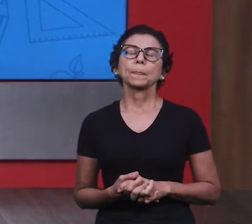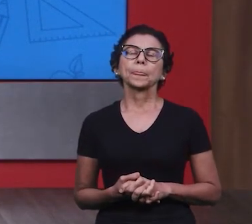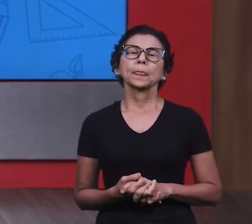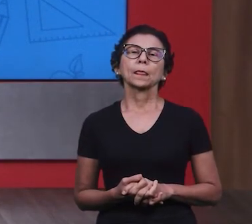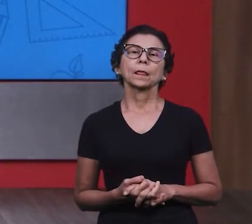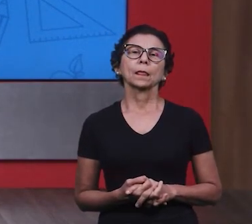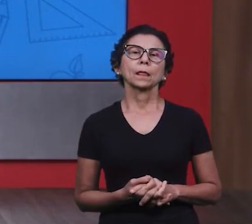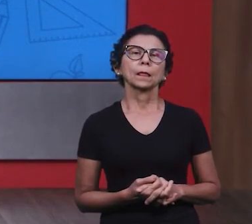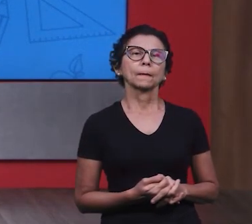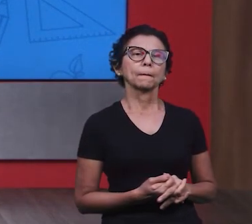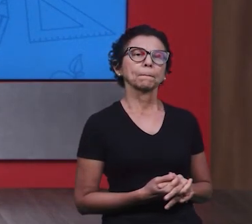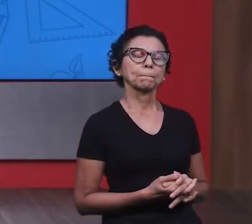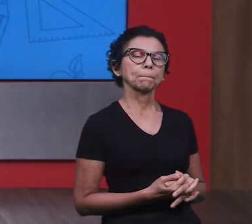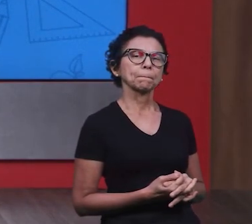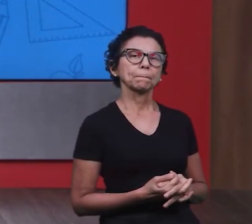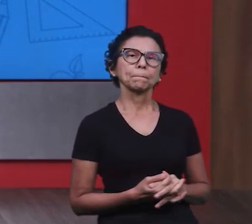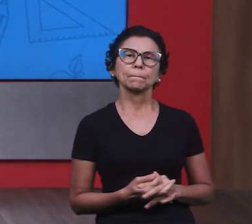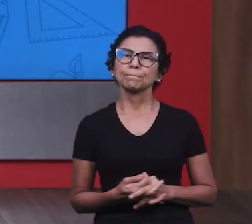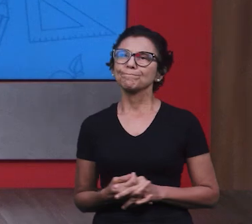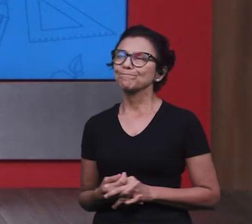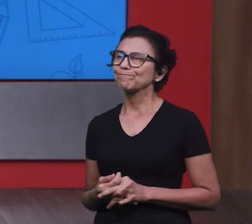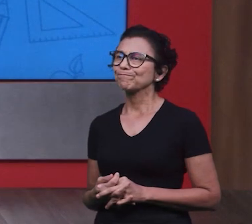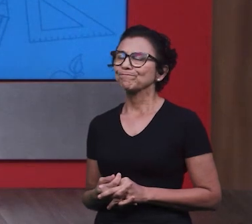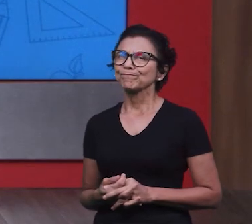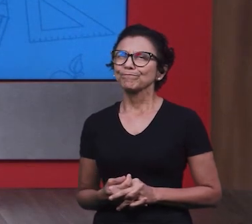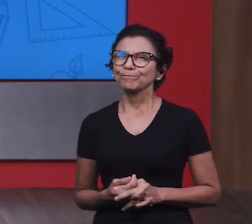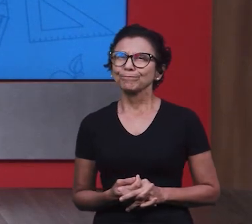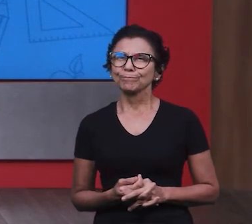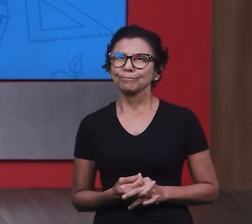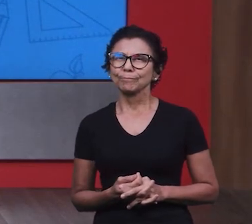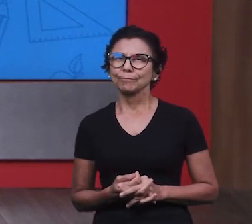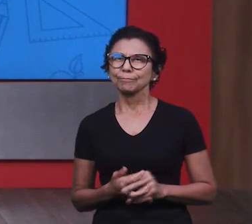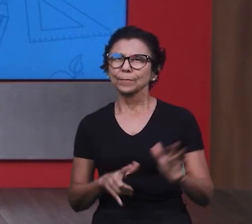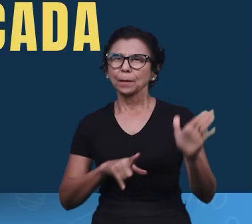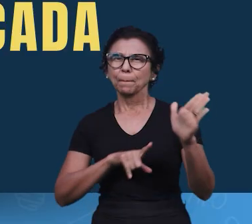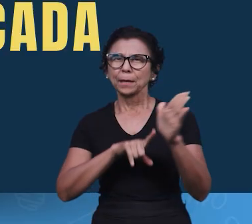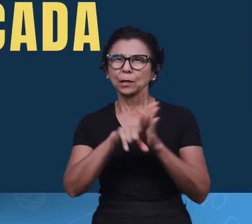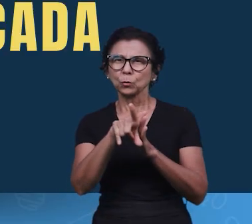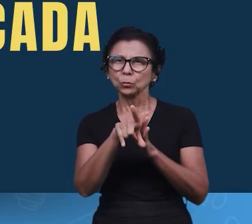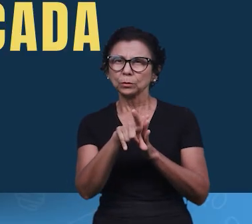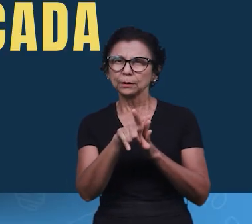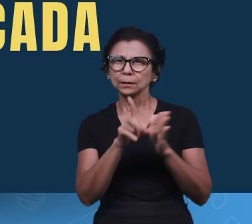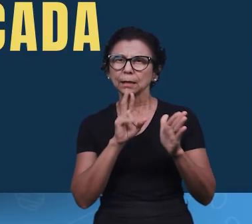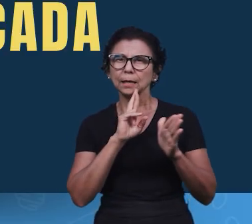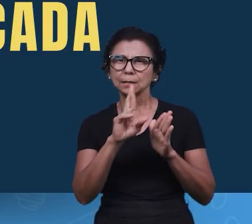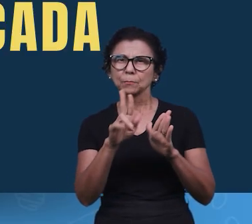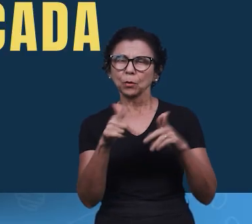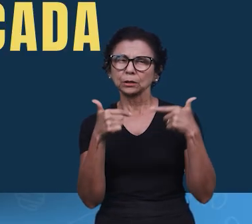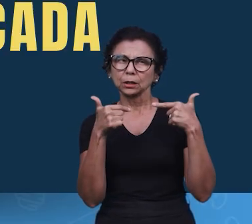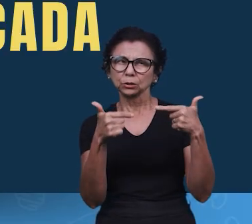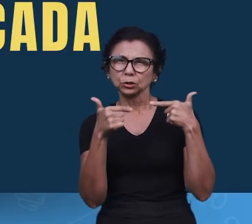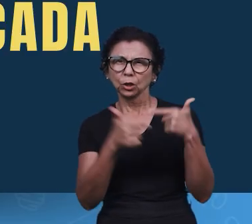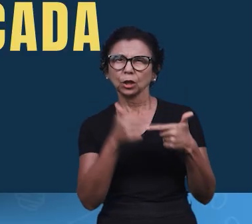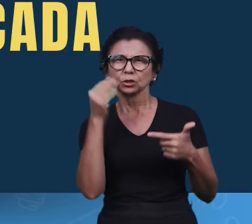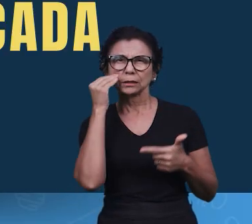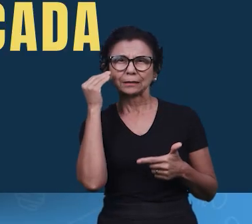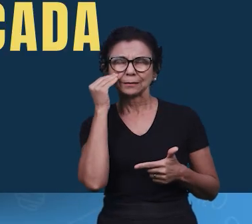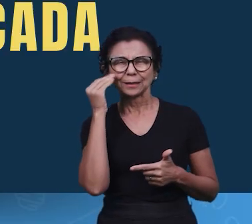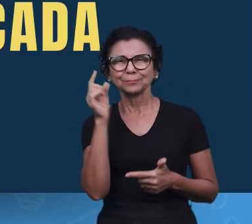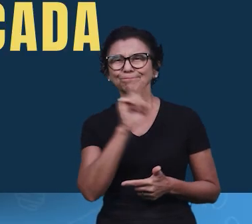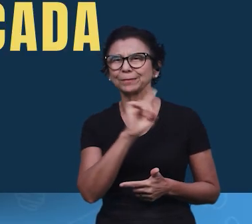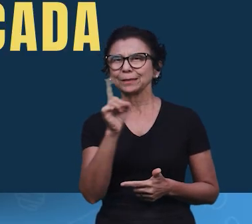por que não é uma boa alternativa chutar as respostas. Por que devemos fazer as questões